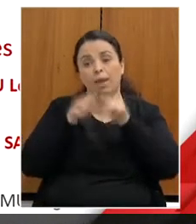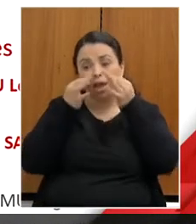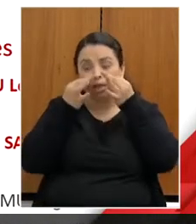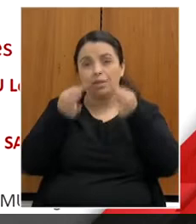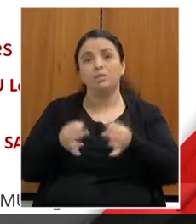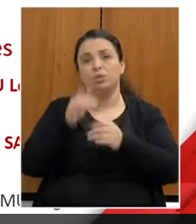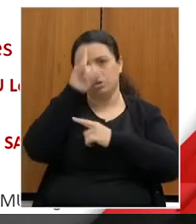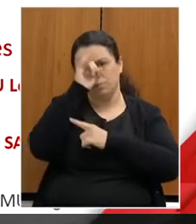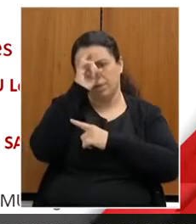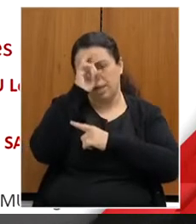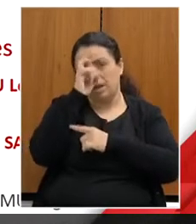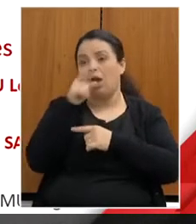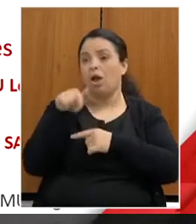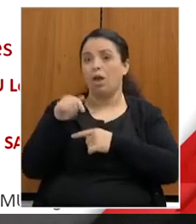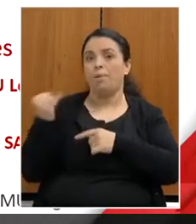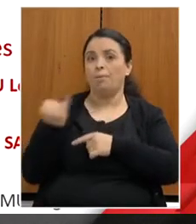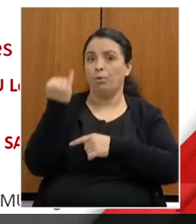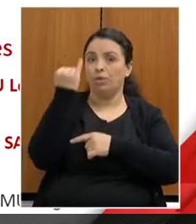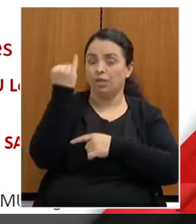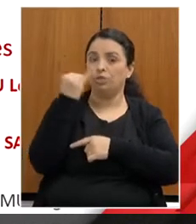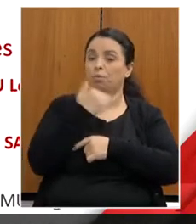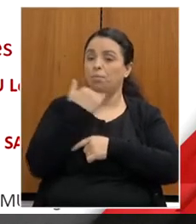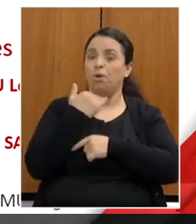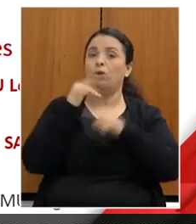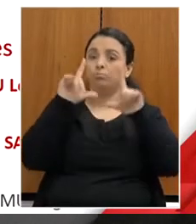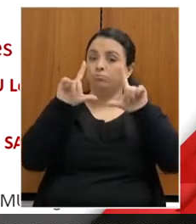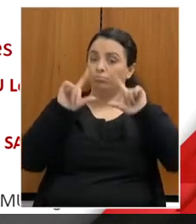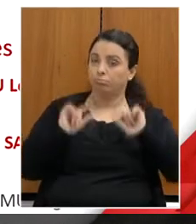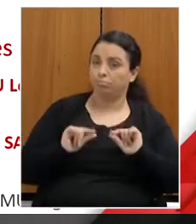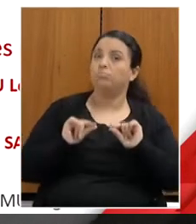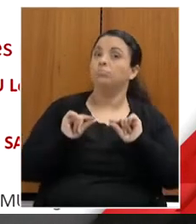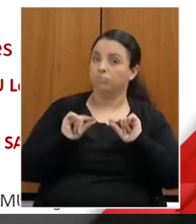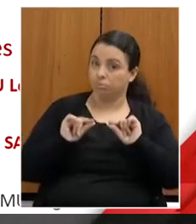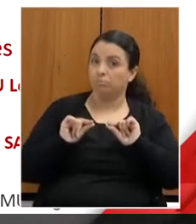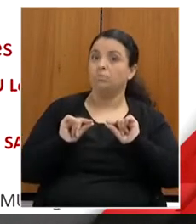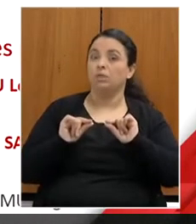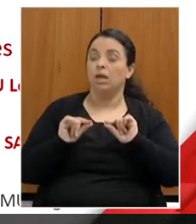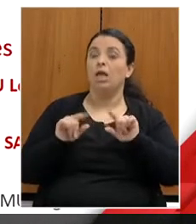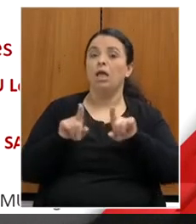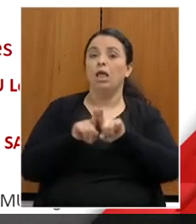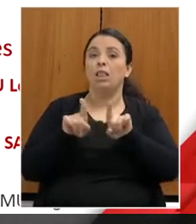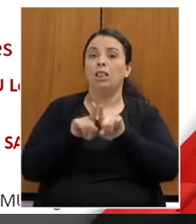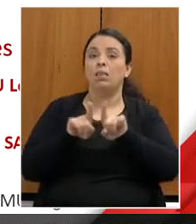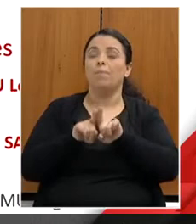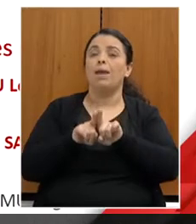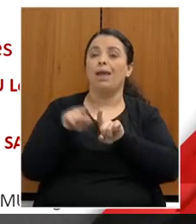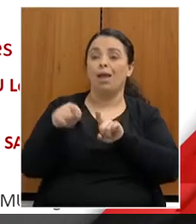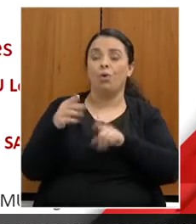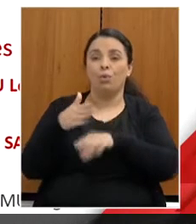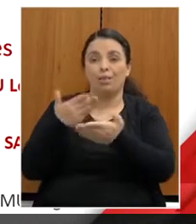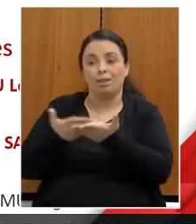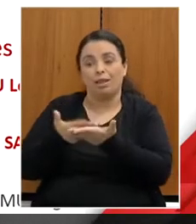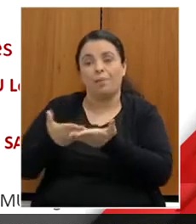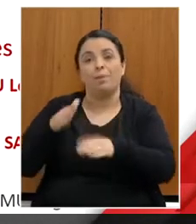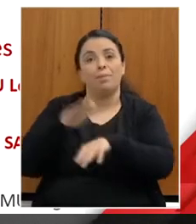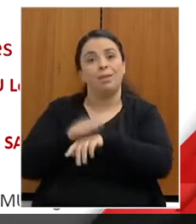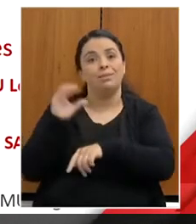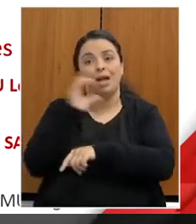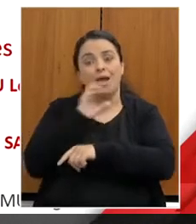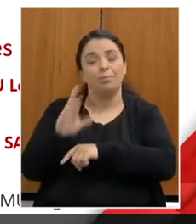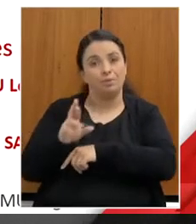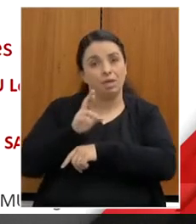fundamental na redução das mortes e complicações evitáveis. Reduzir o tempo de resposta, aperfeiçoar a prestação pré-hospitalar.